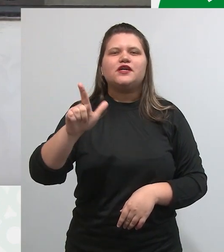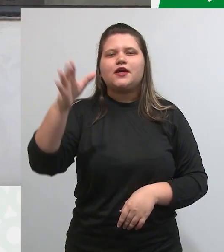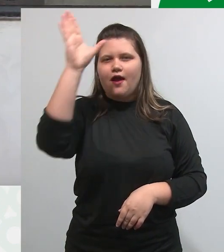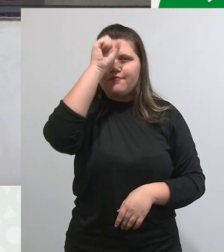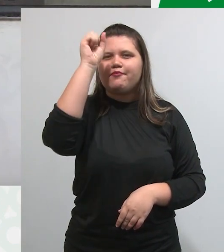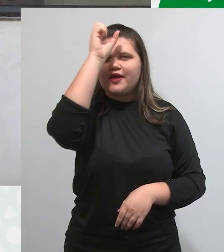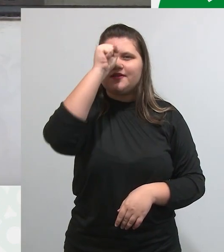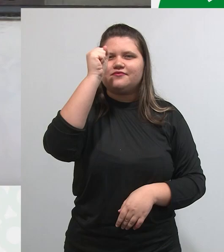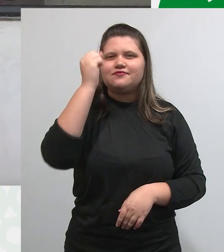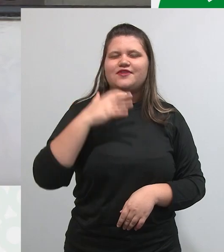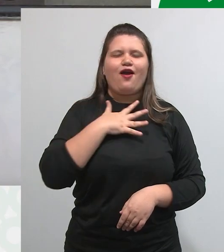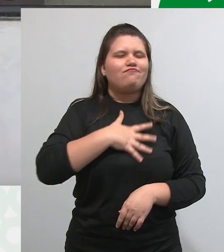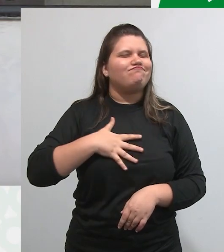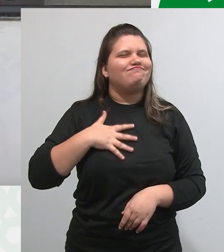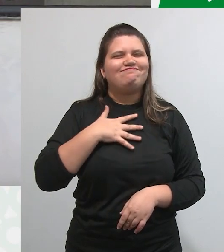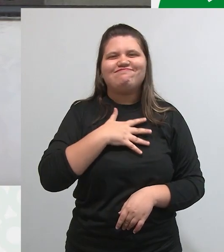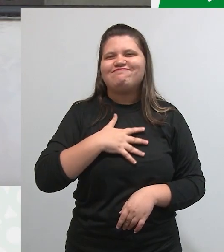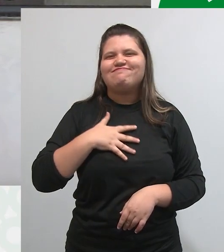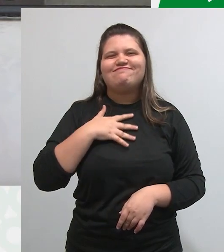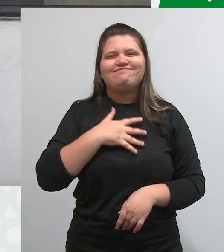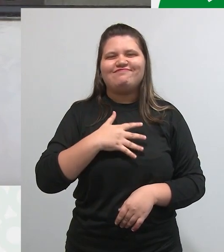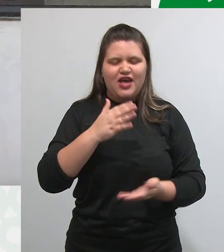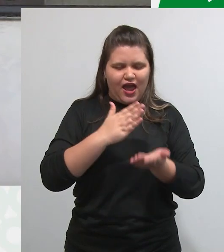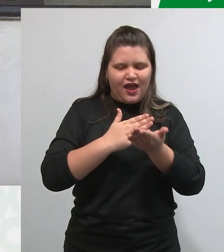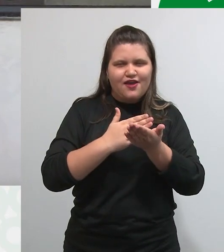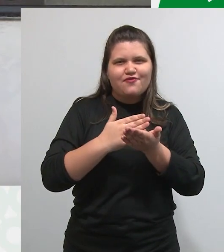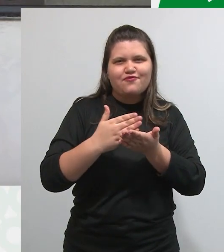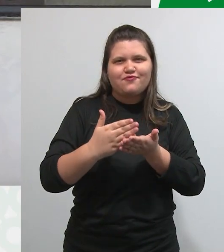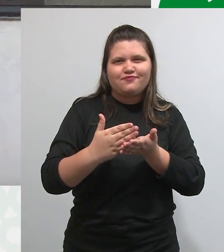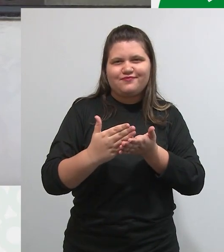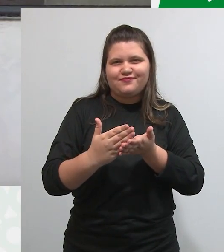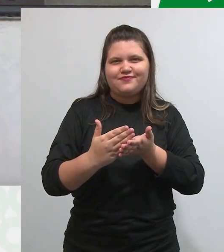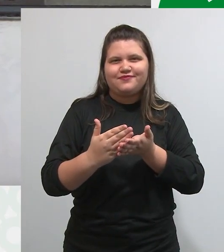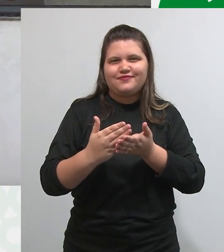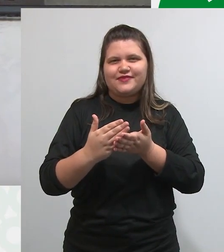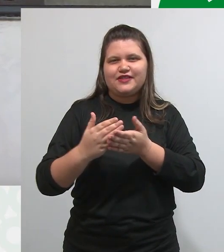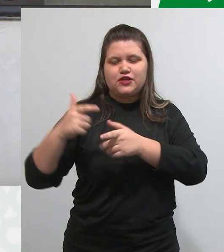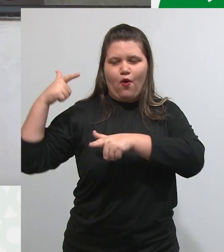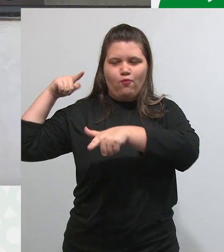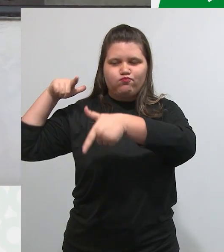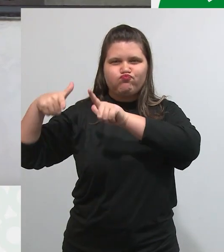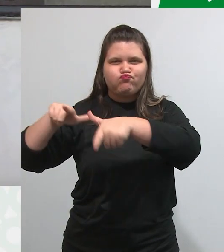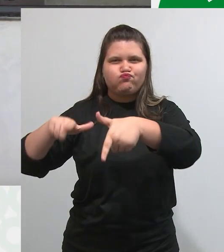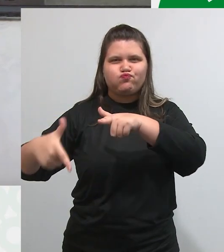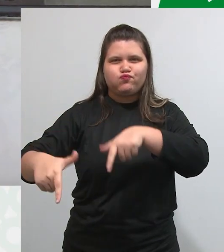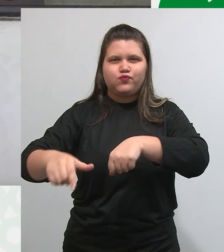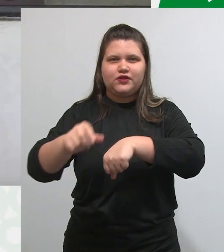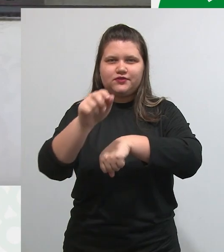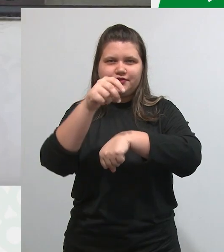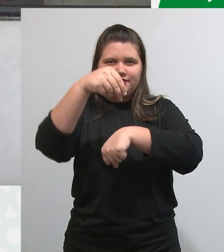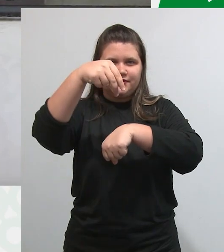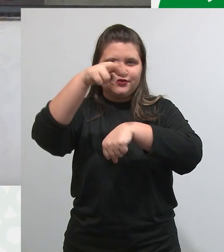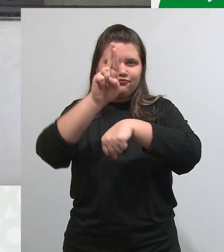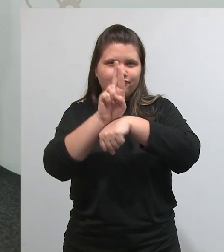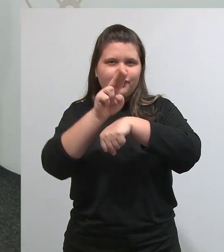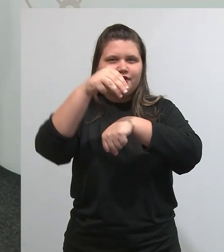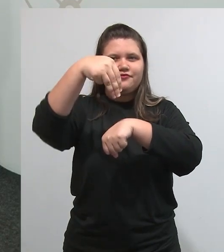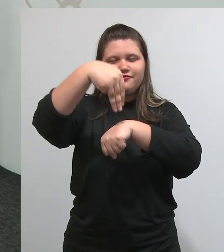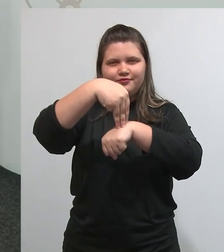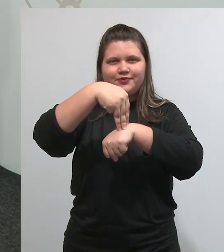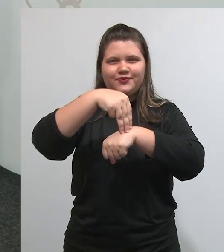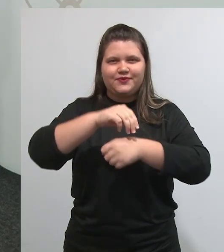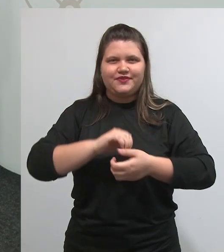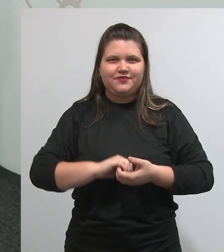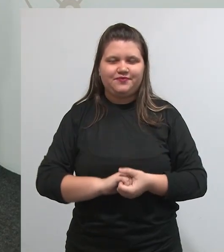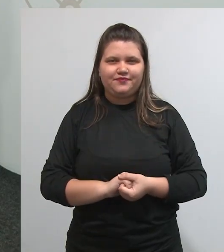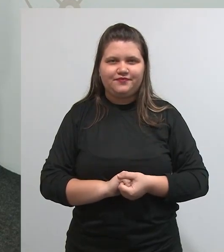apaixonada por eles. E aí assim começou a minha carreira em Rolim de Moura, no Centro Educacional, que